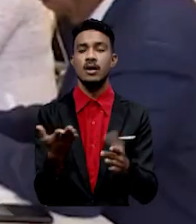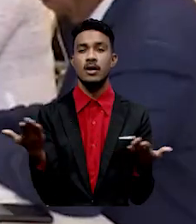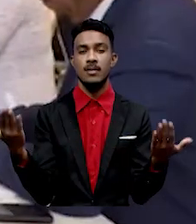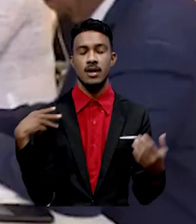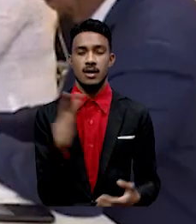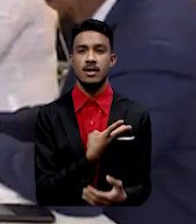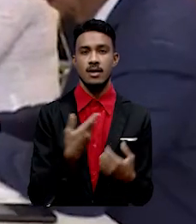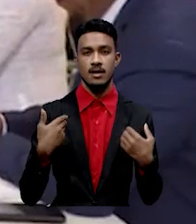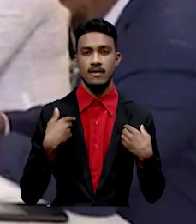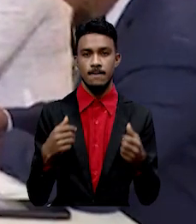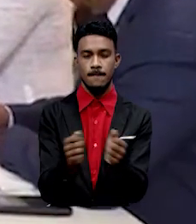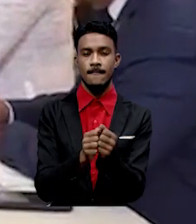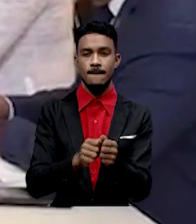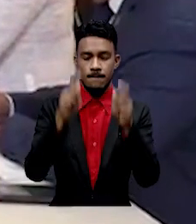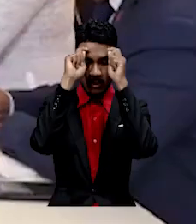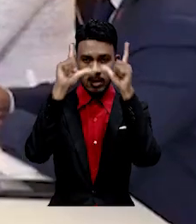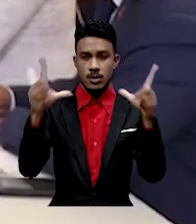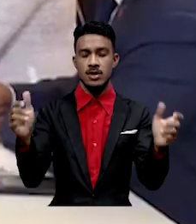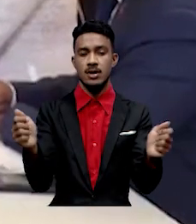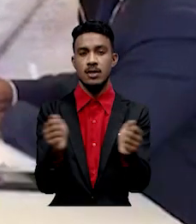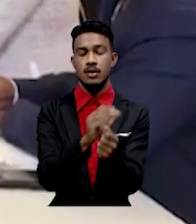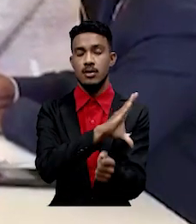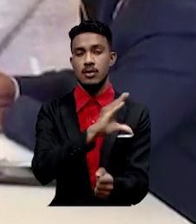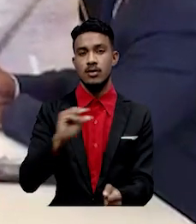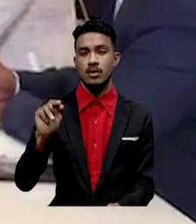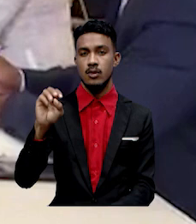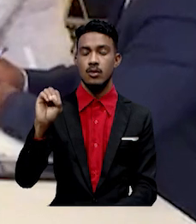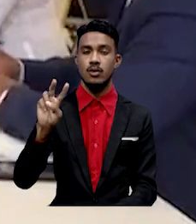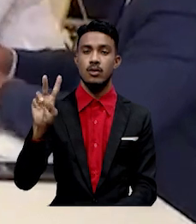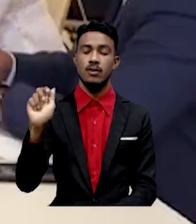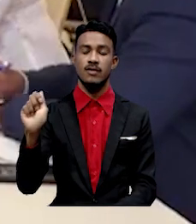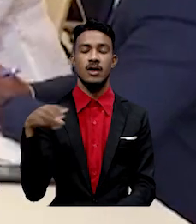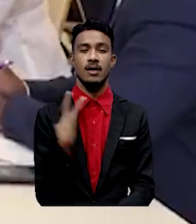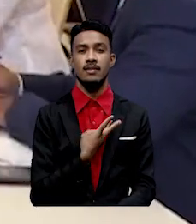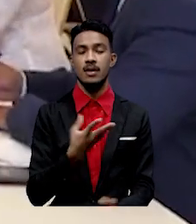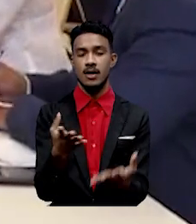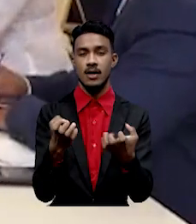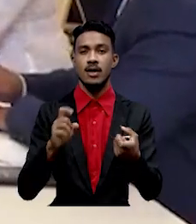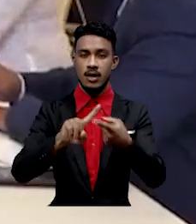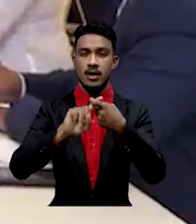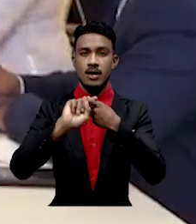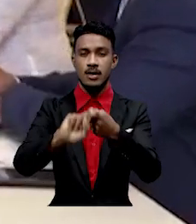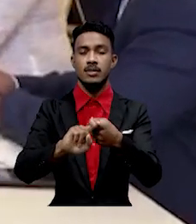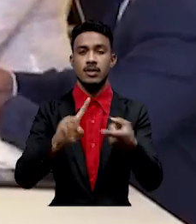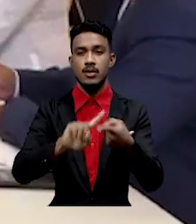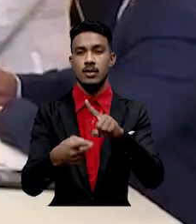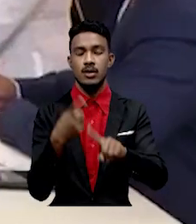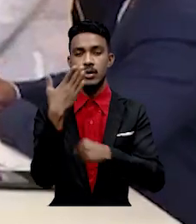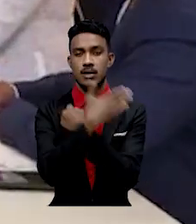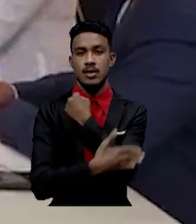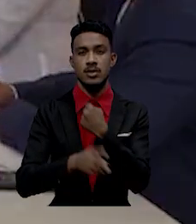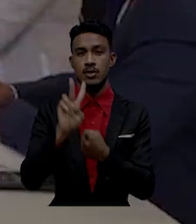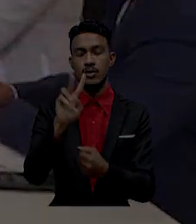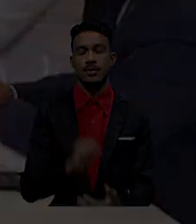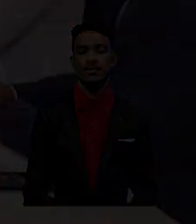ia entre Timor-Leste e Nova Zelândia. Não, a minha cara que a minha tem de estar na sua amizade para isso, a minha.